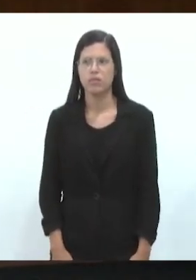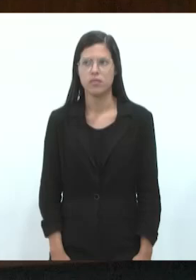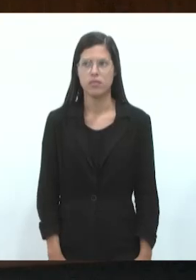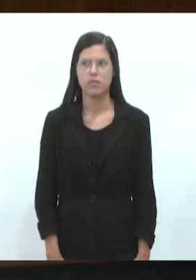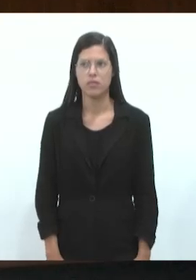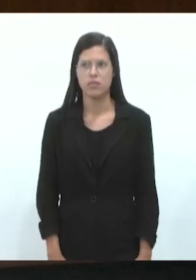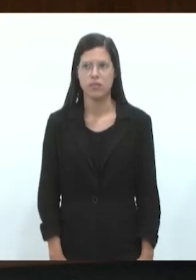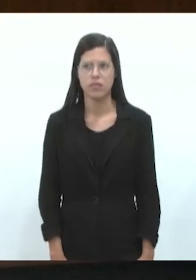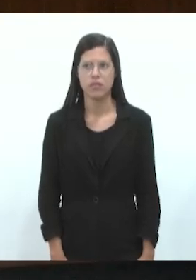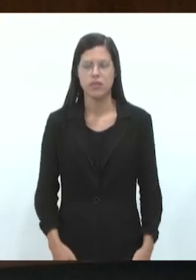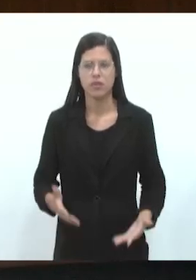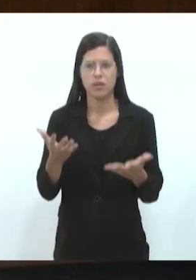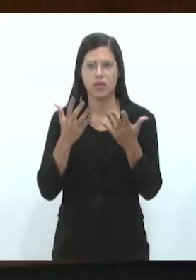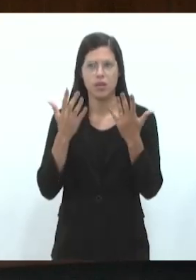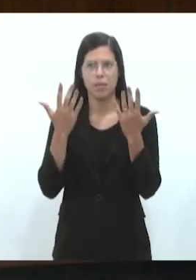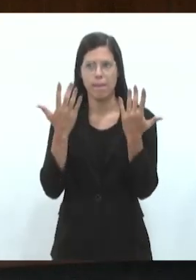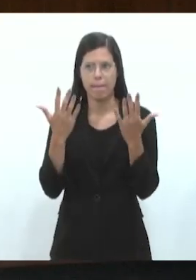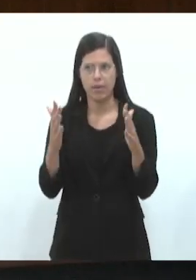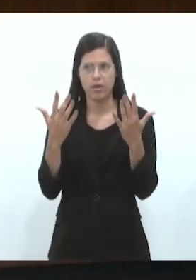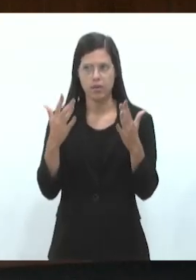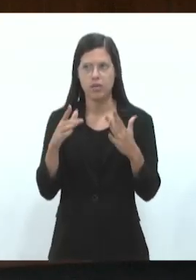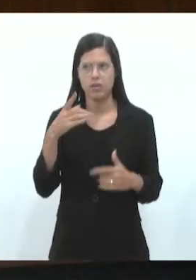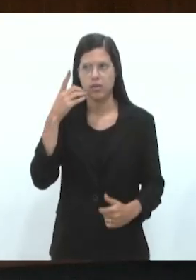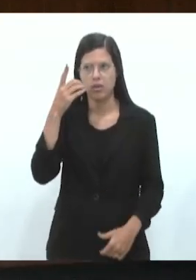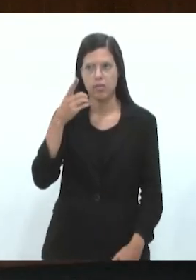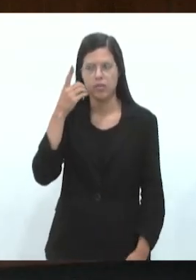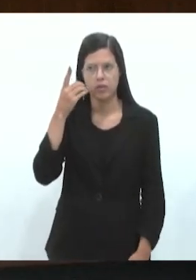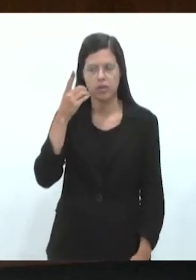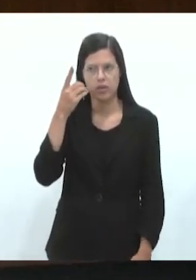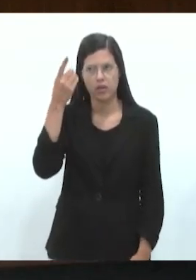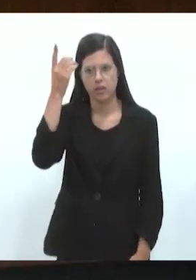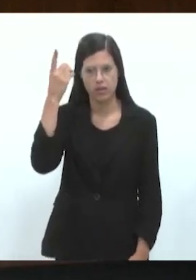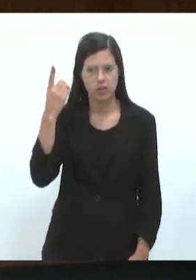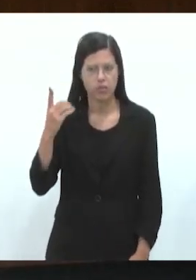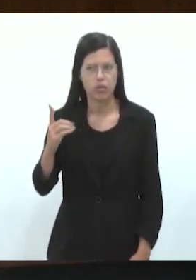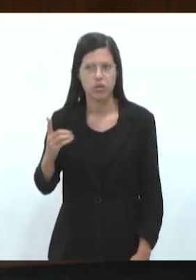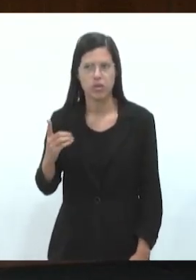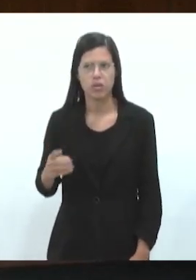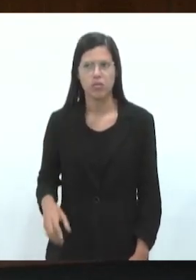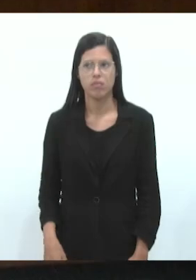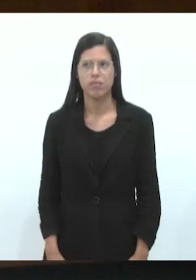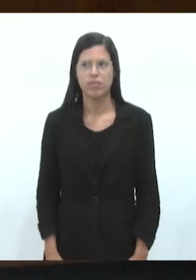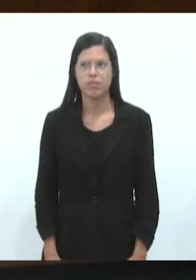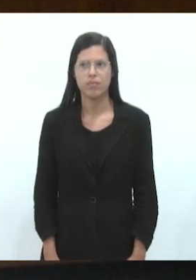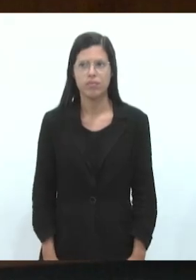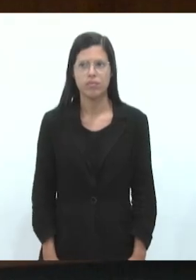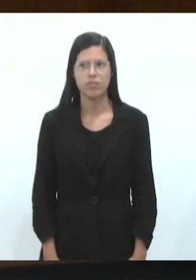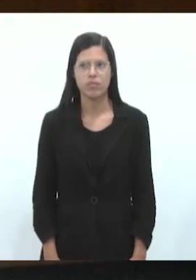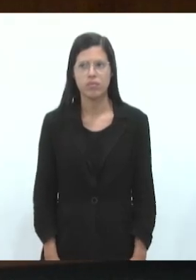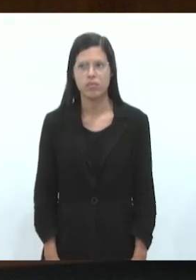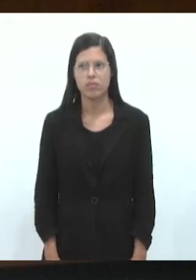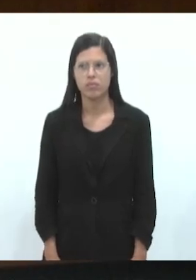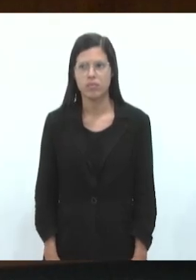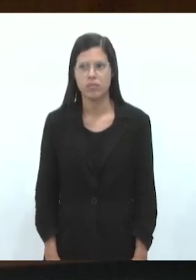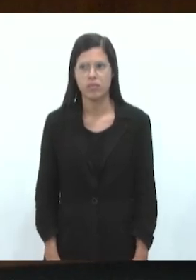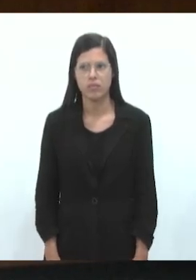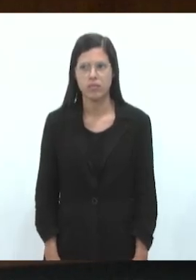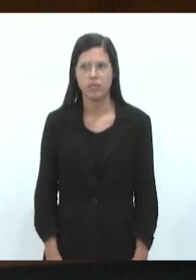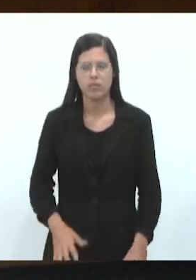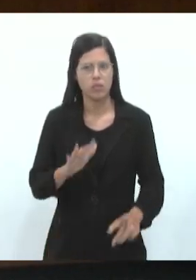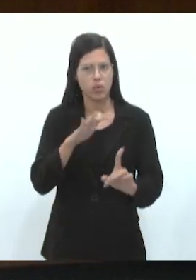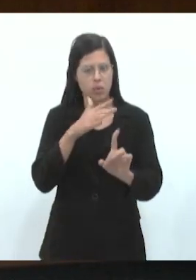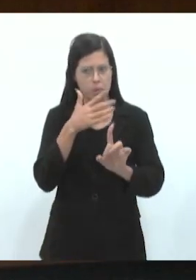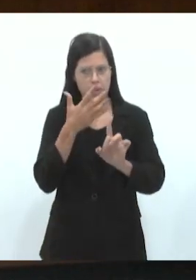Queria parabenizar a deputada Dani Monteiro por prestar essa